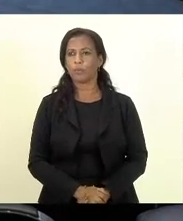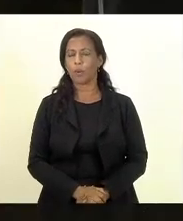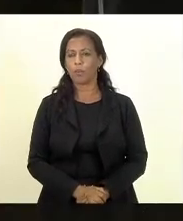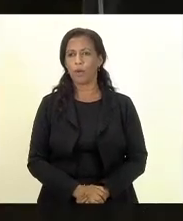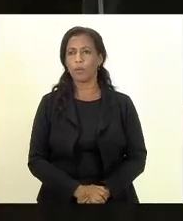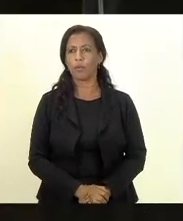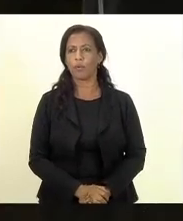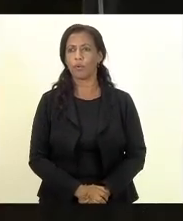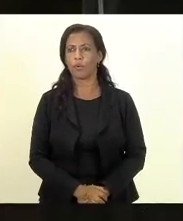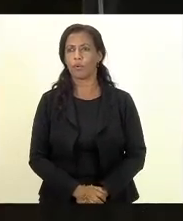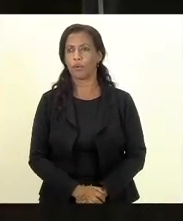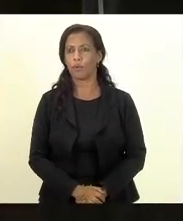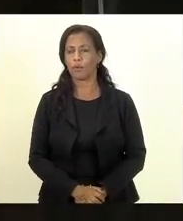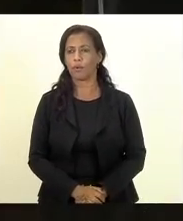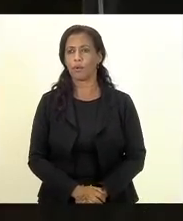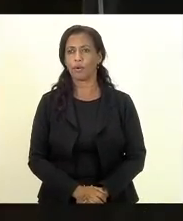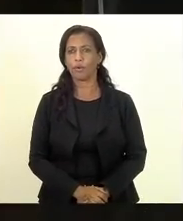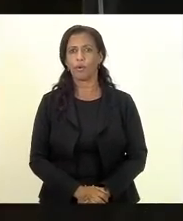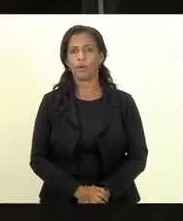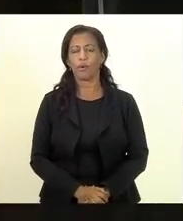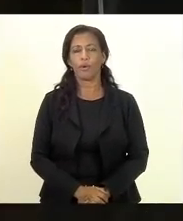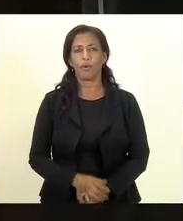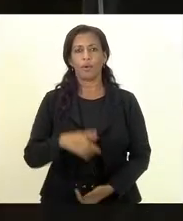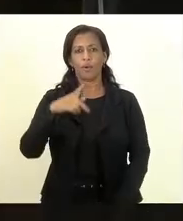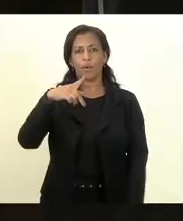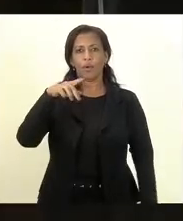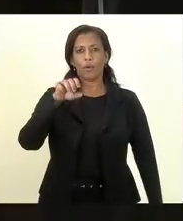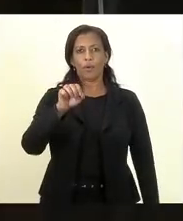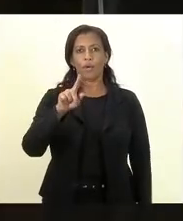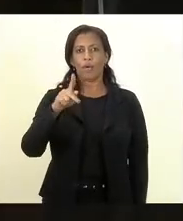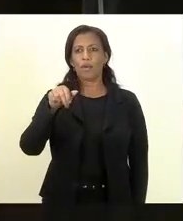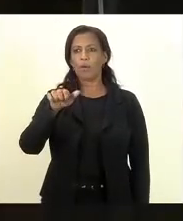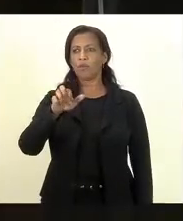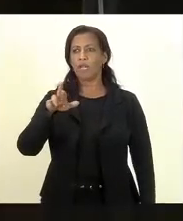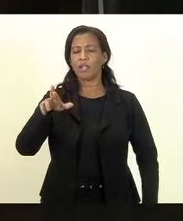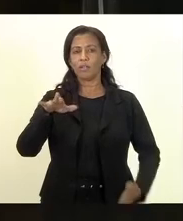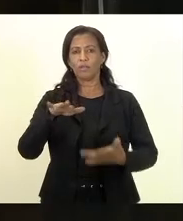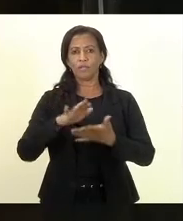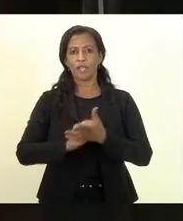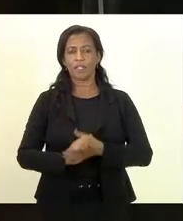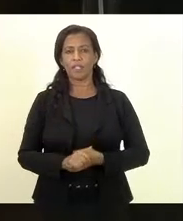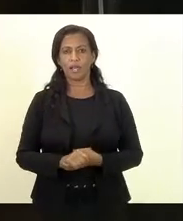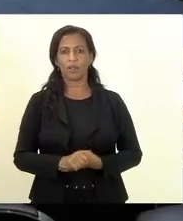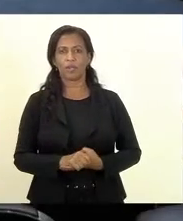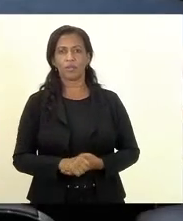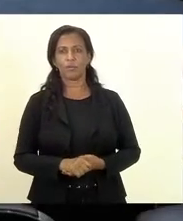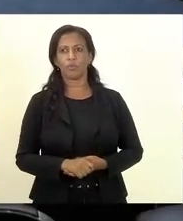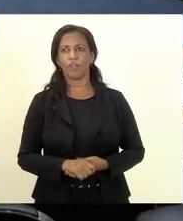Próximo orador inscrito é o novo deputado Felipe Pobel. Vossa Excelência dispõe de 10 minutos no tempo regimental.